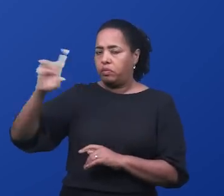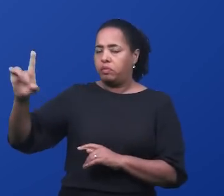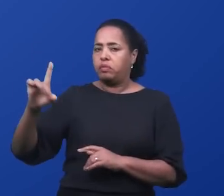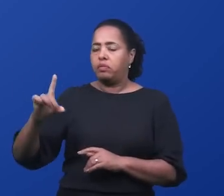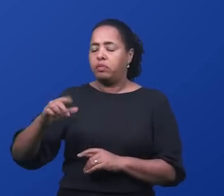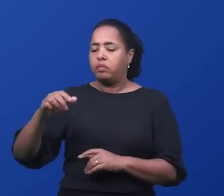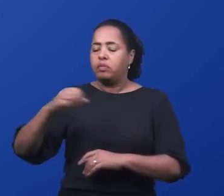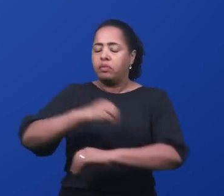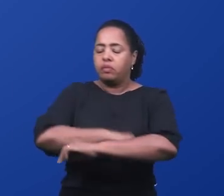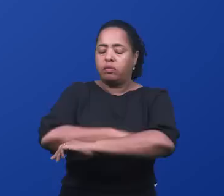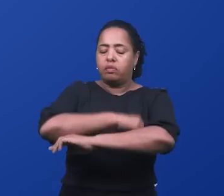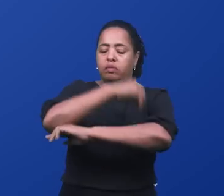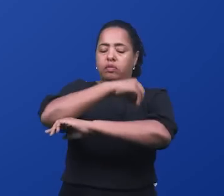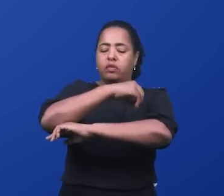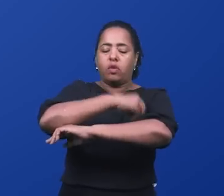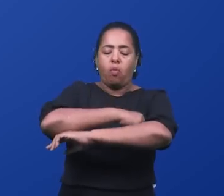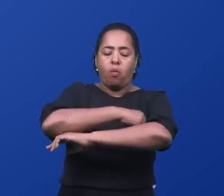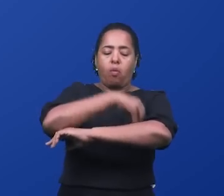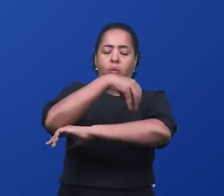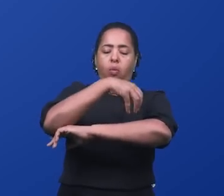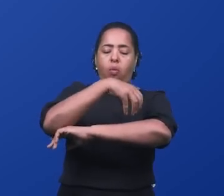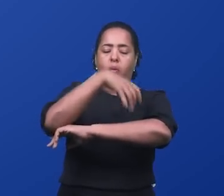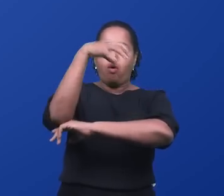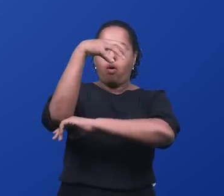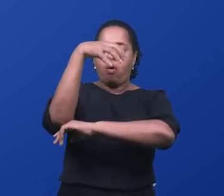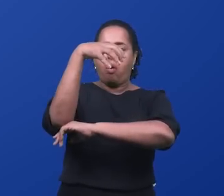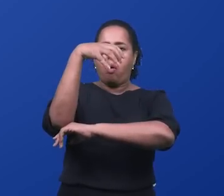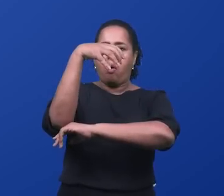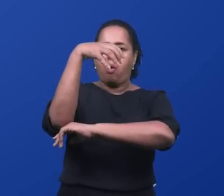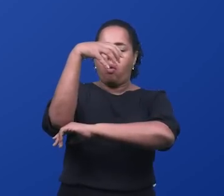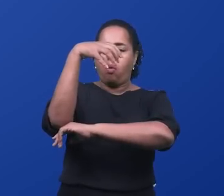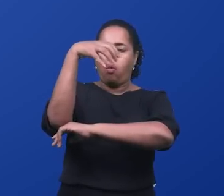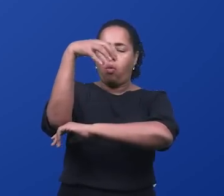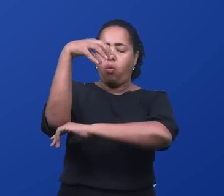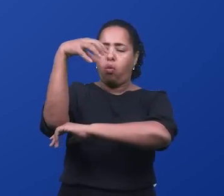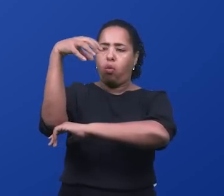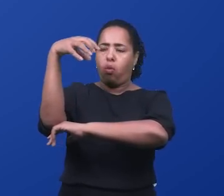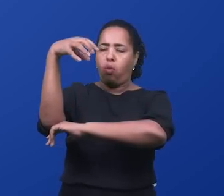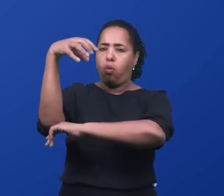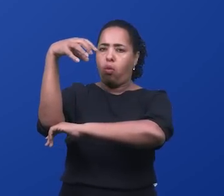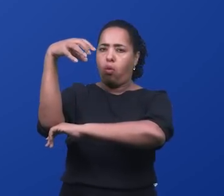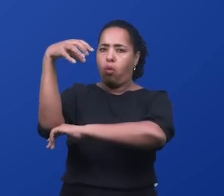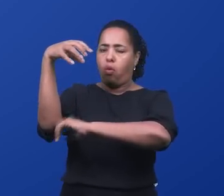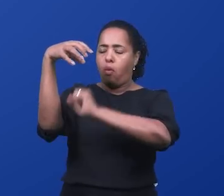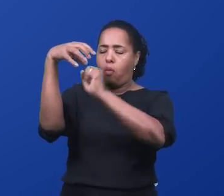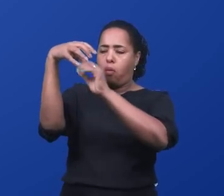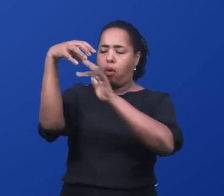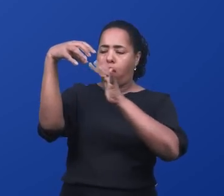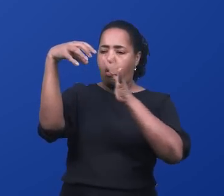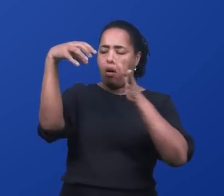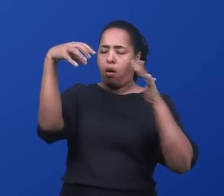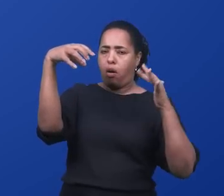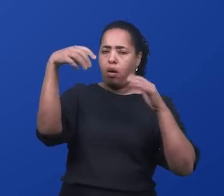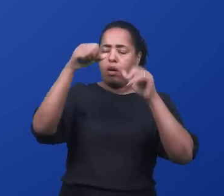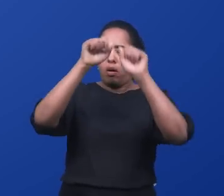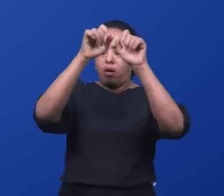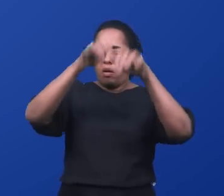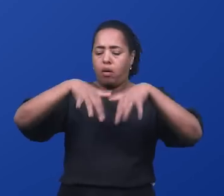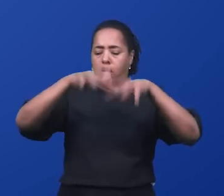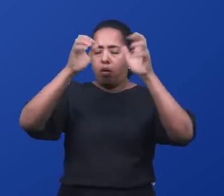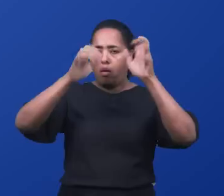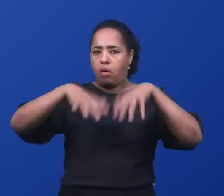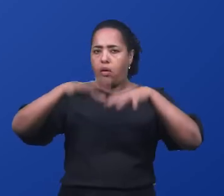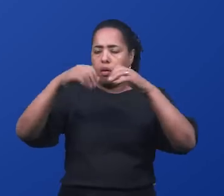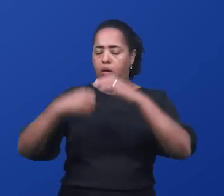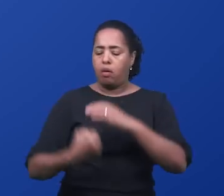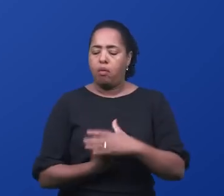como a luz da manhã, quando sai o sol, da manhã sem nuvens, quando pelo seu resplendor e pela chuva a